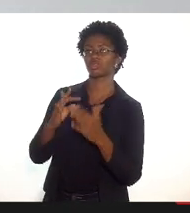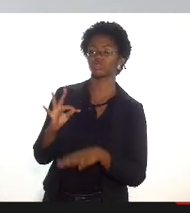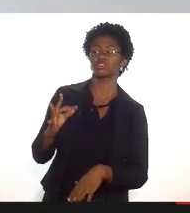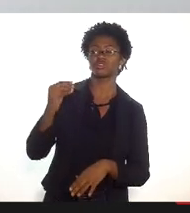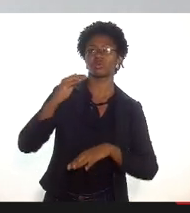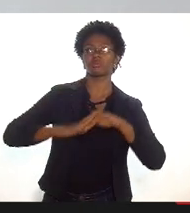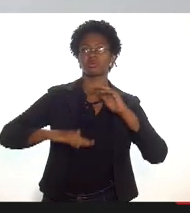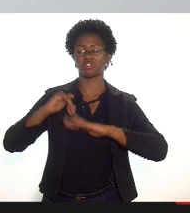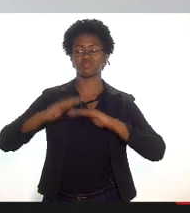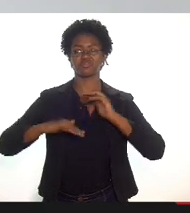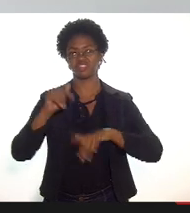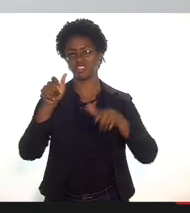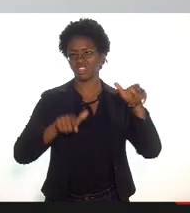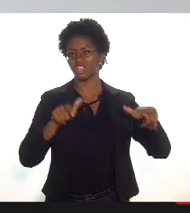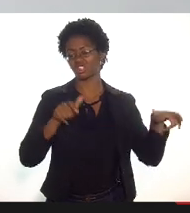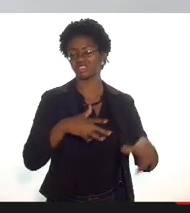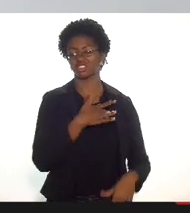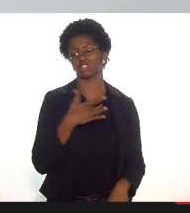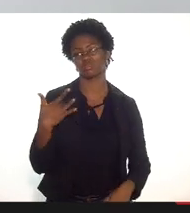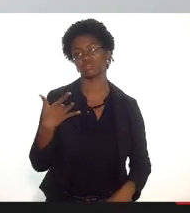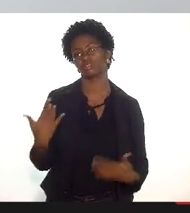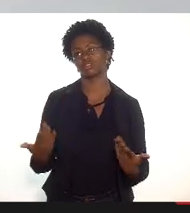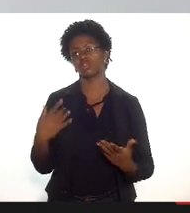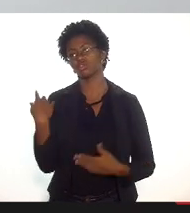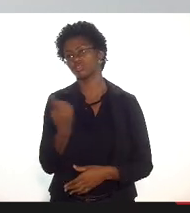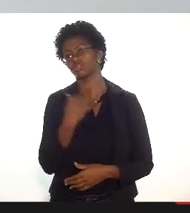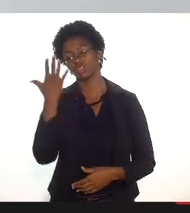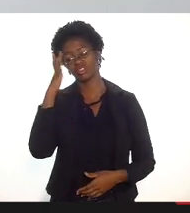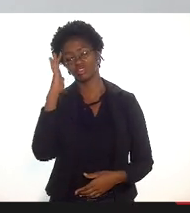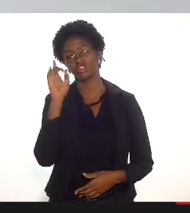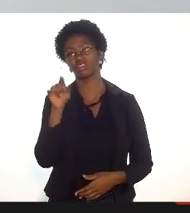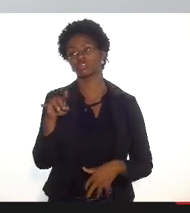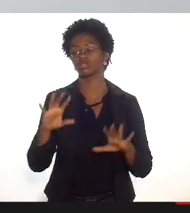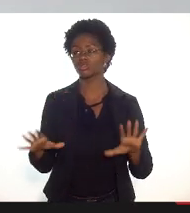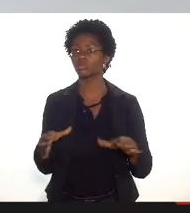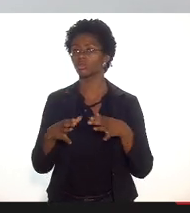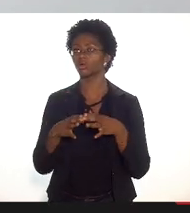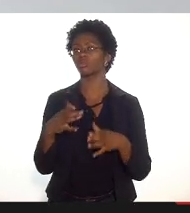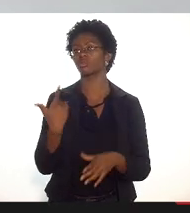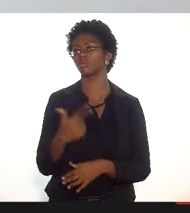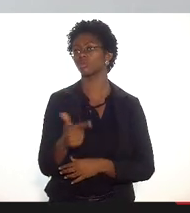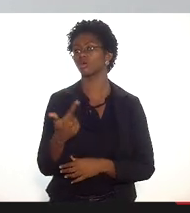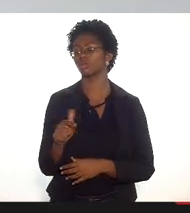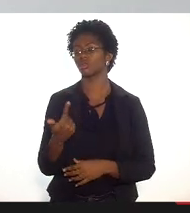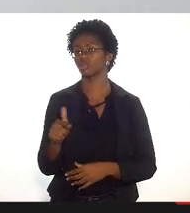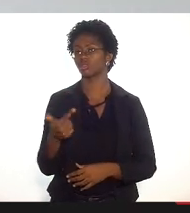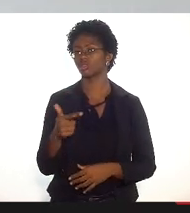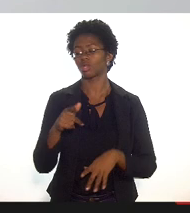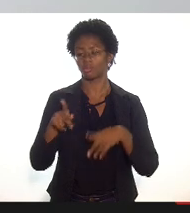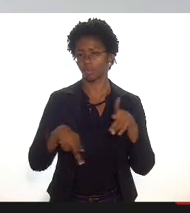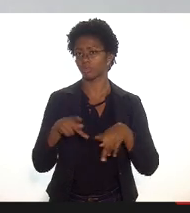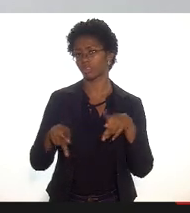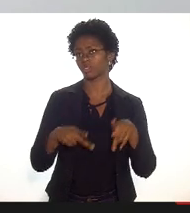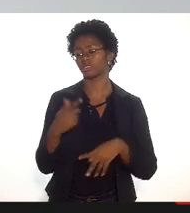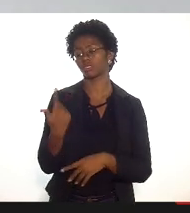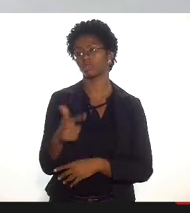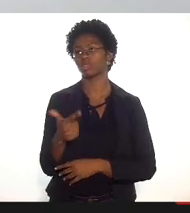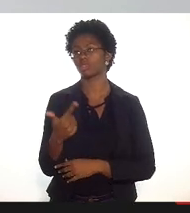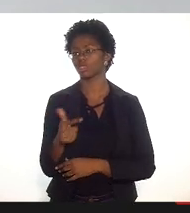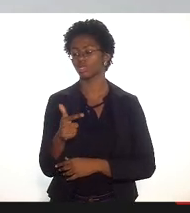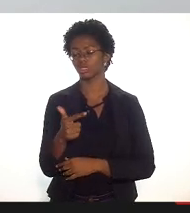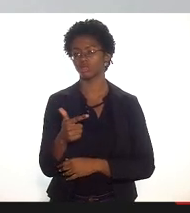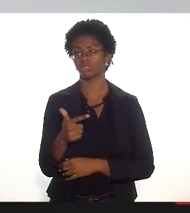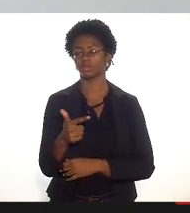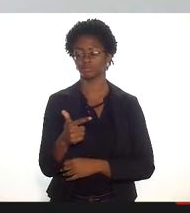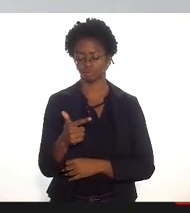de saúde, a gente acha que isso faz com que esse grupo não tenha, a população não tenha, então,